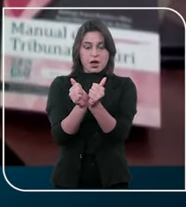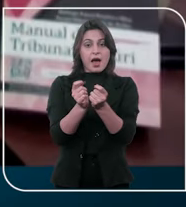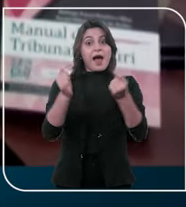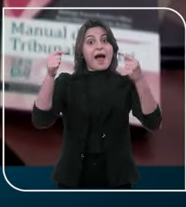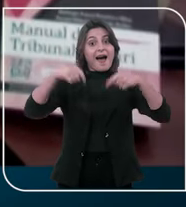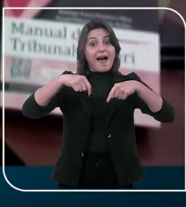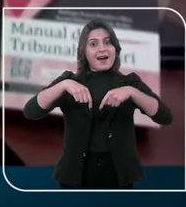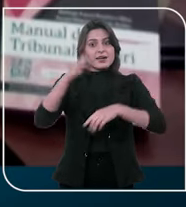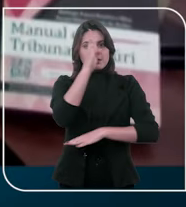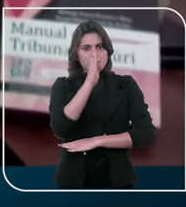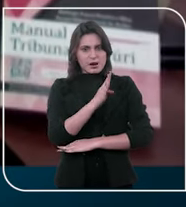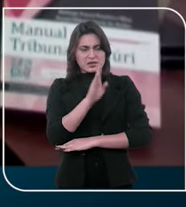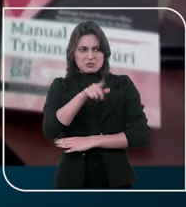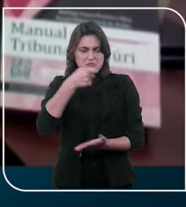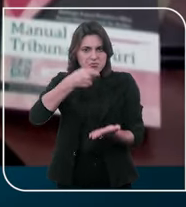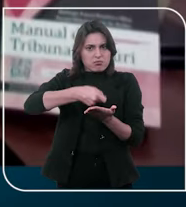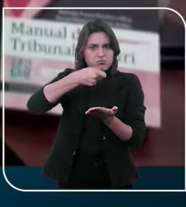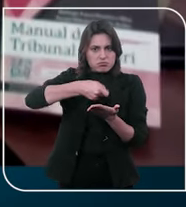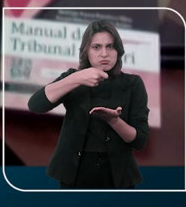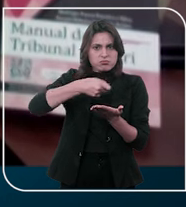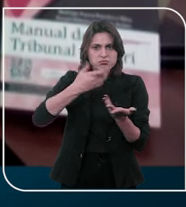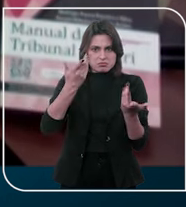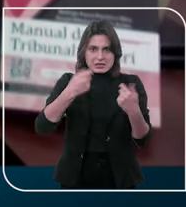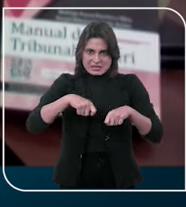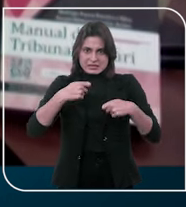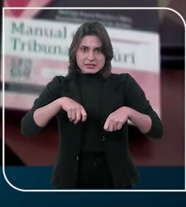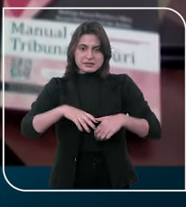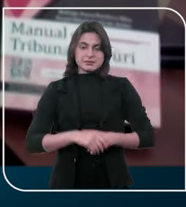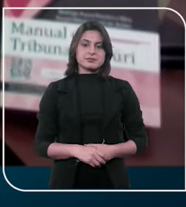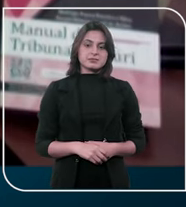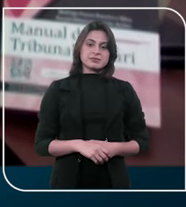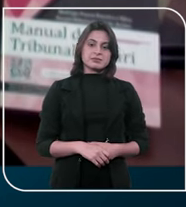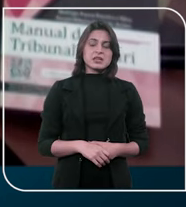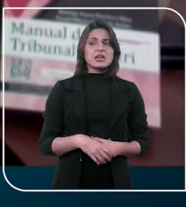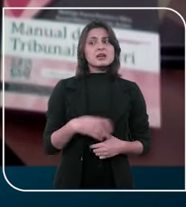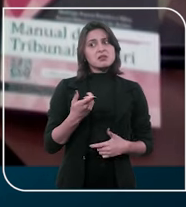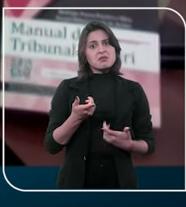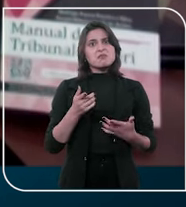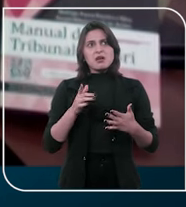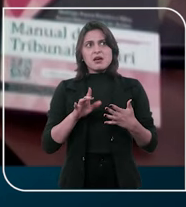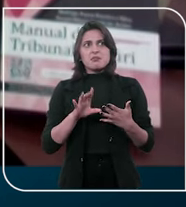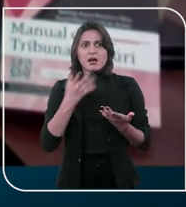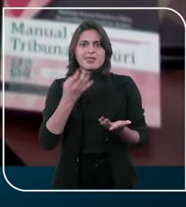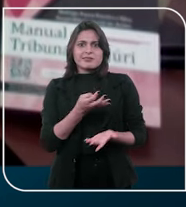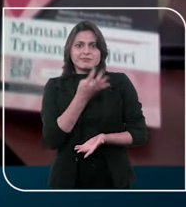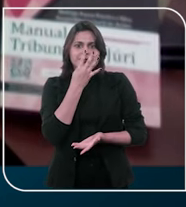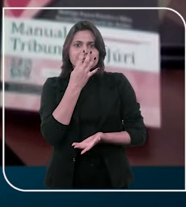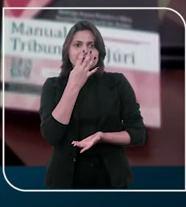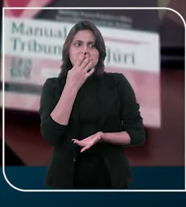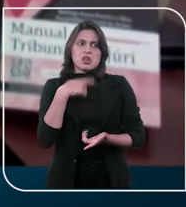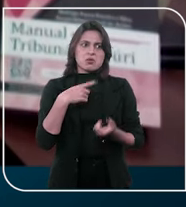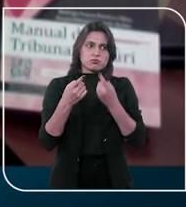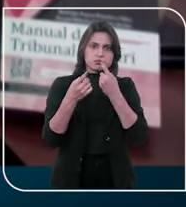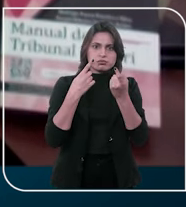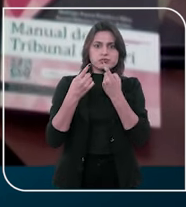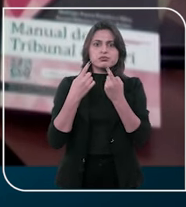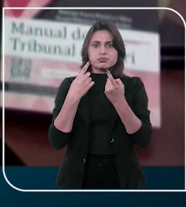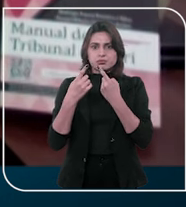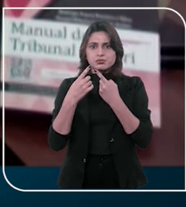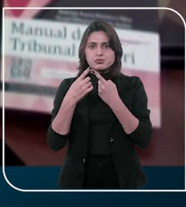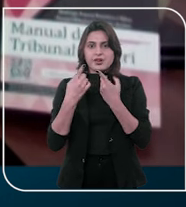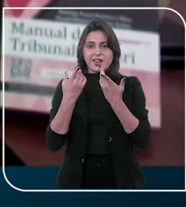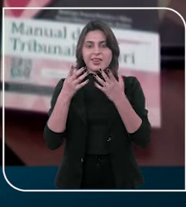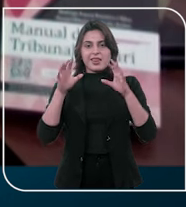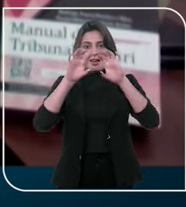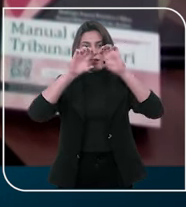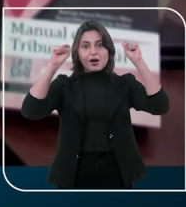São situações interessantes e que, inclusive, já foram discutidas na Corte Interamericana de Direitos